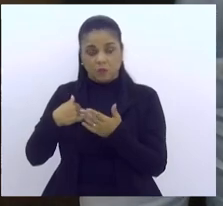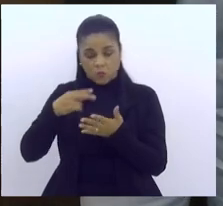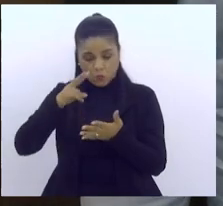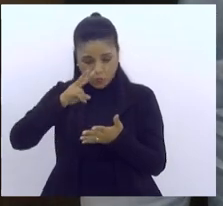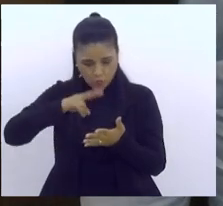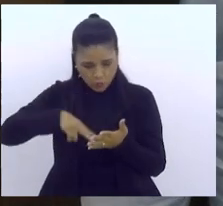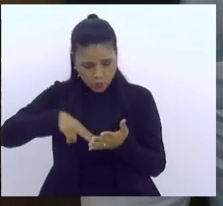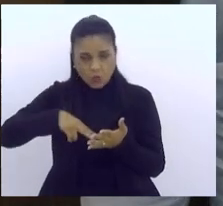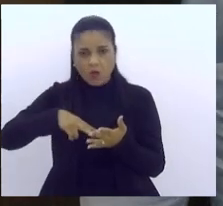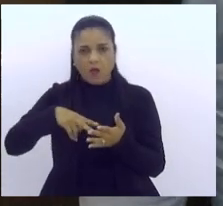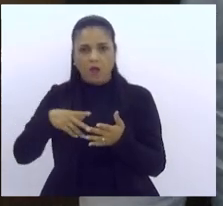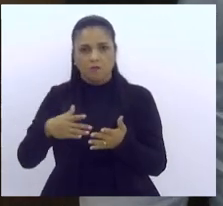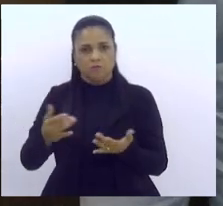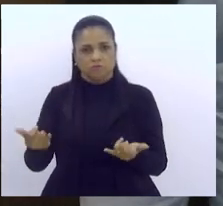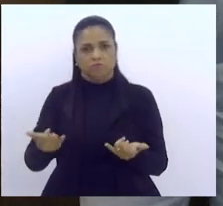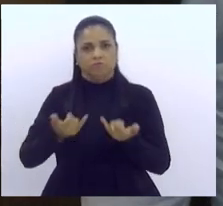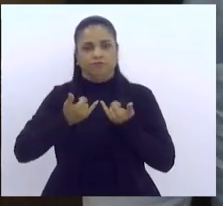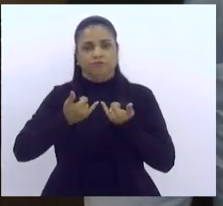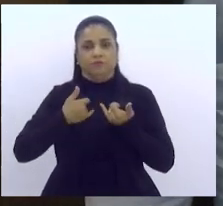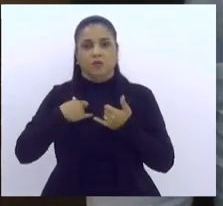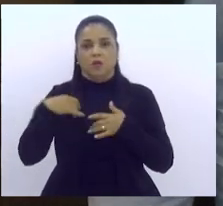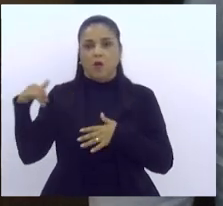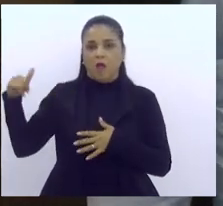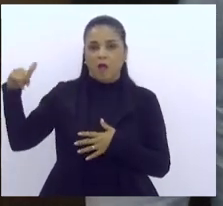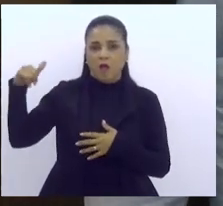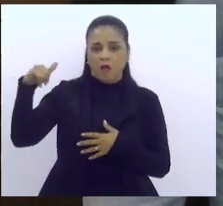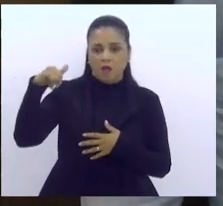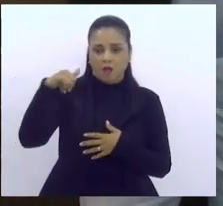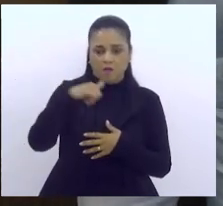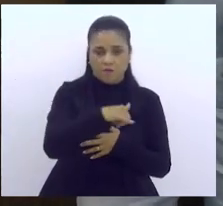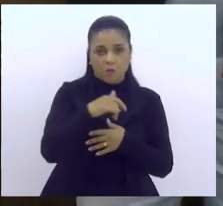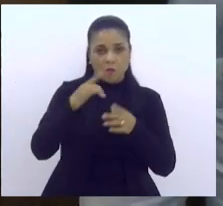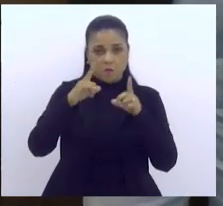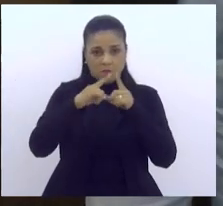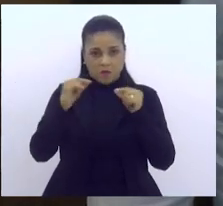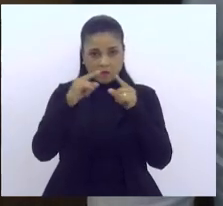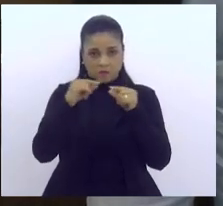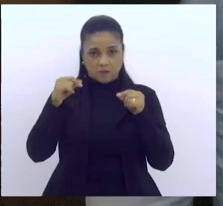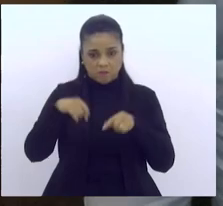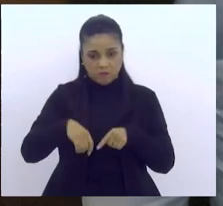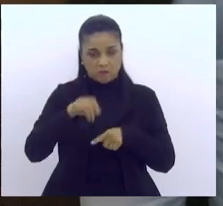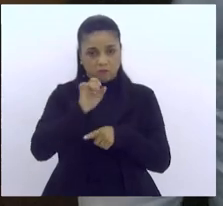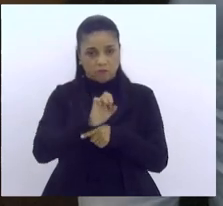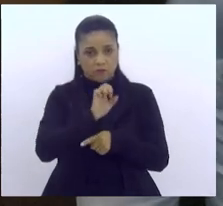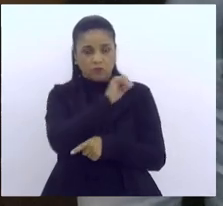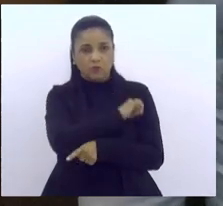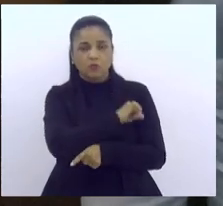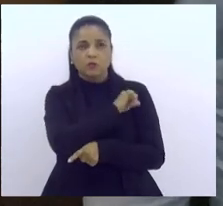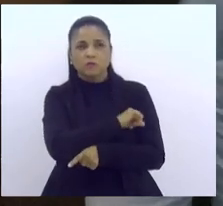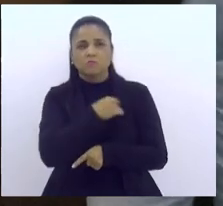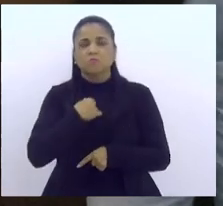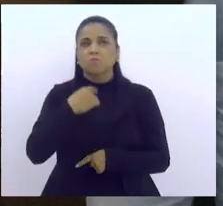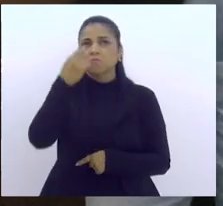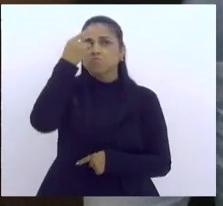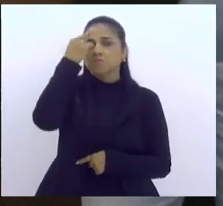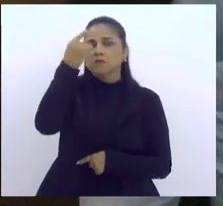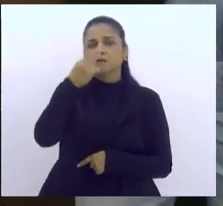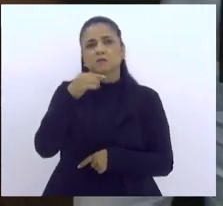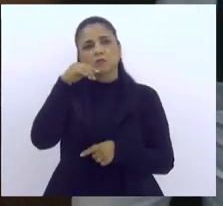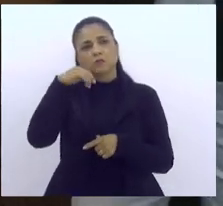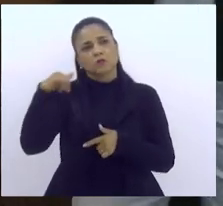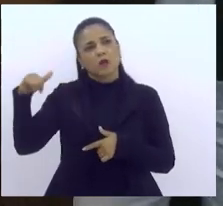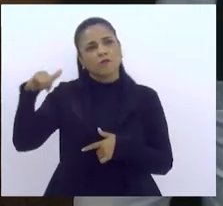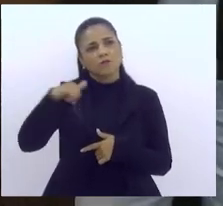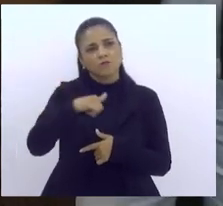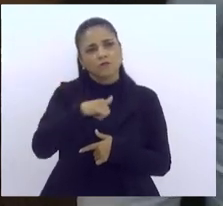a notícia e vim no avião de Brasília para o Rio de Janeiro pensando...